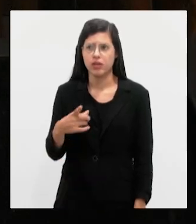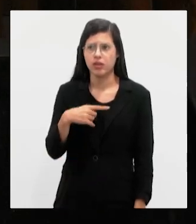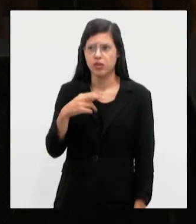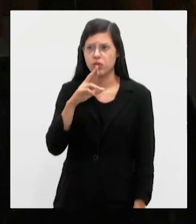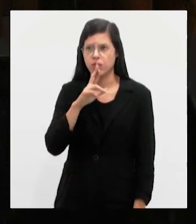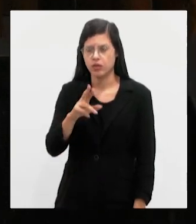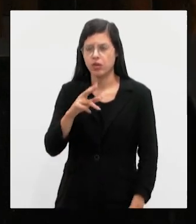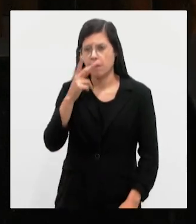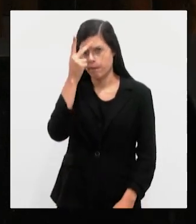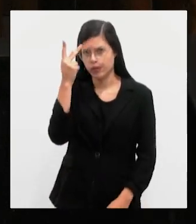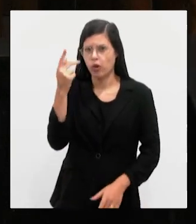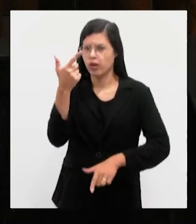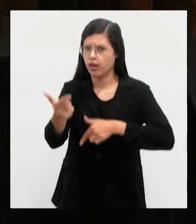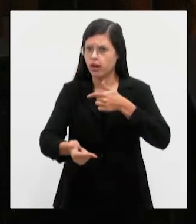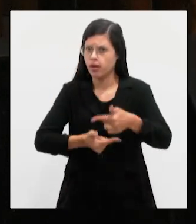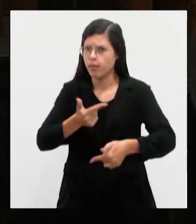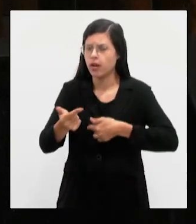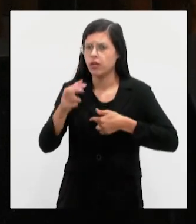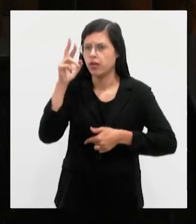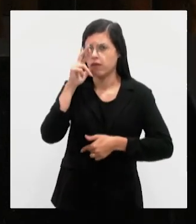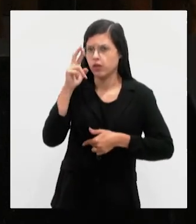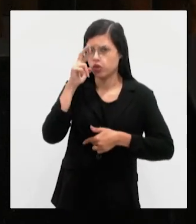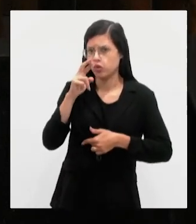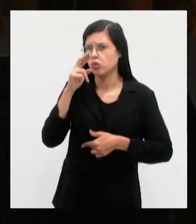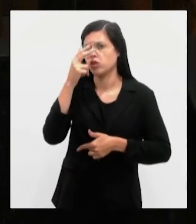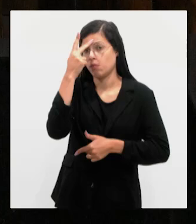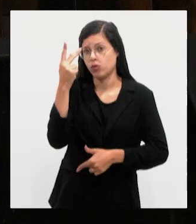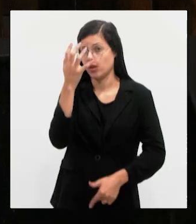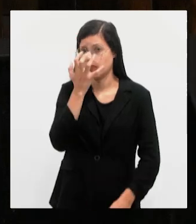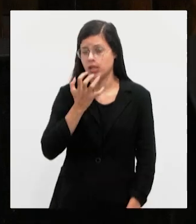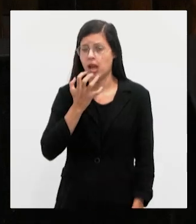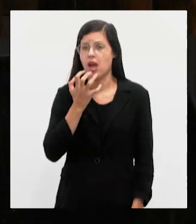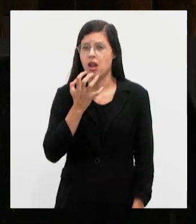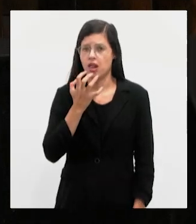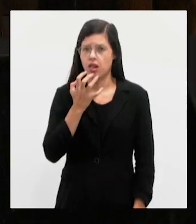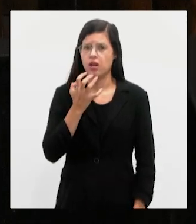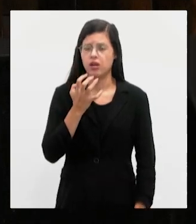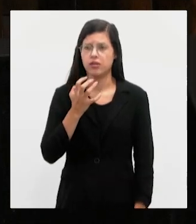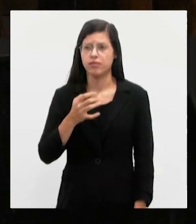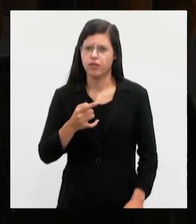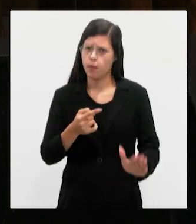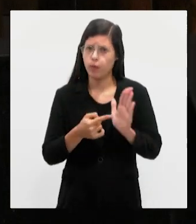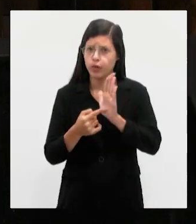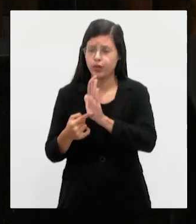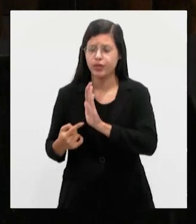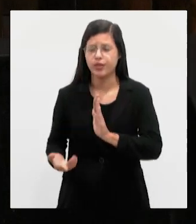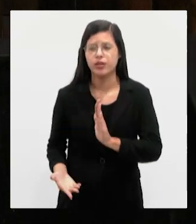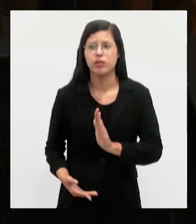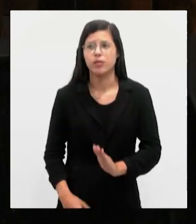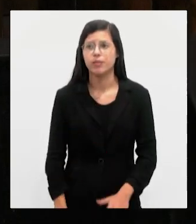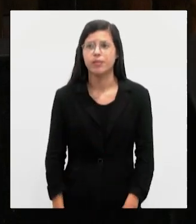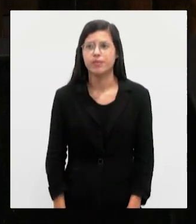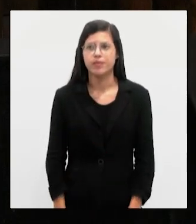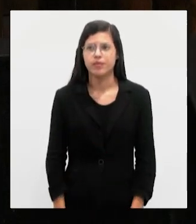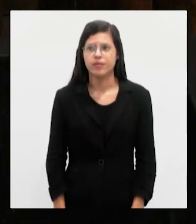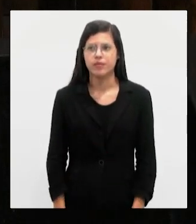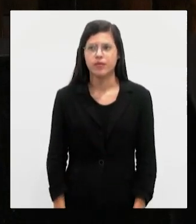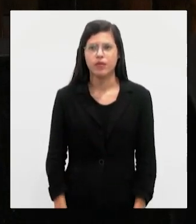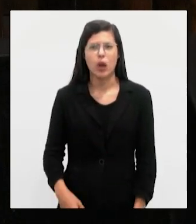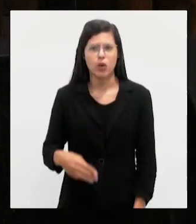trabalhando nessa investigação é um pessoal sério. Tanto que está batendo aí. E aí vem o